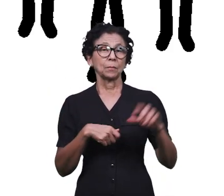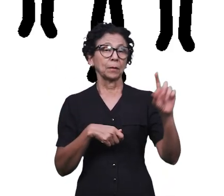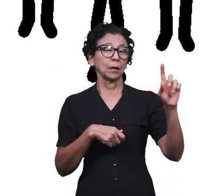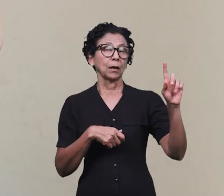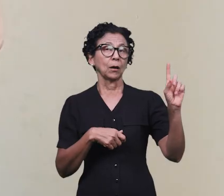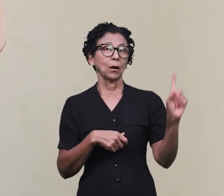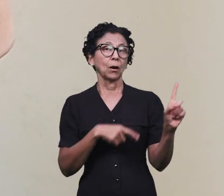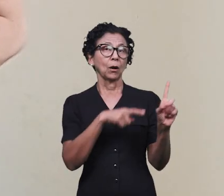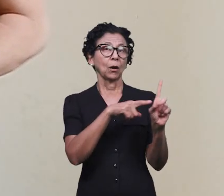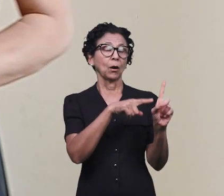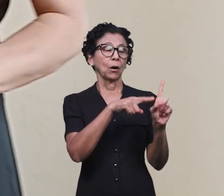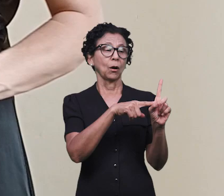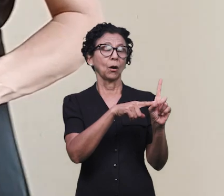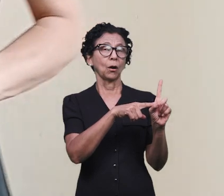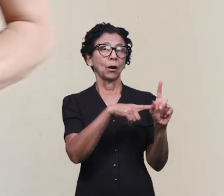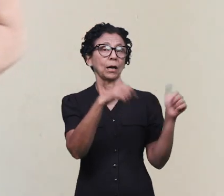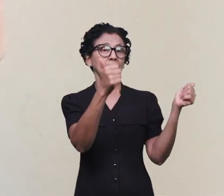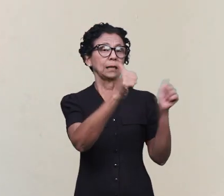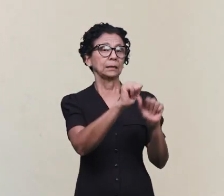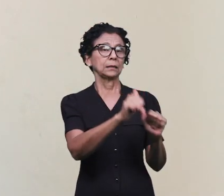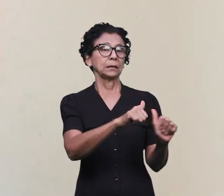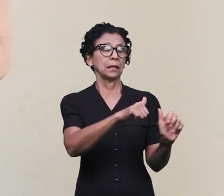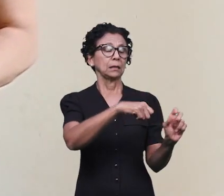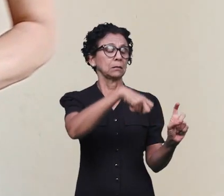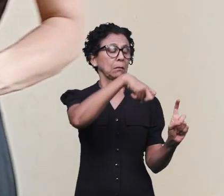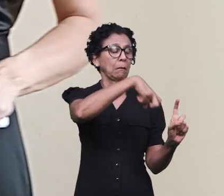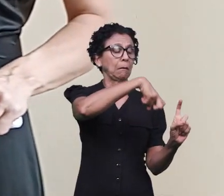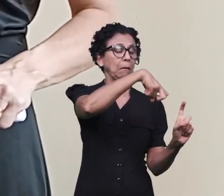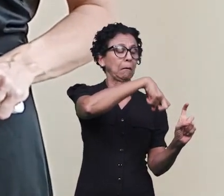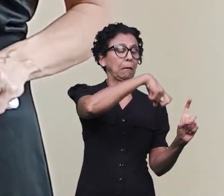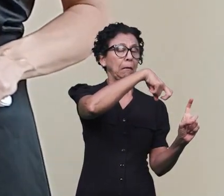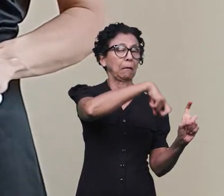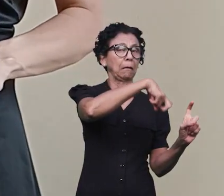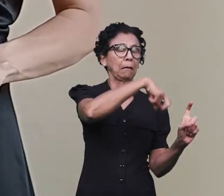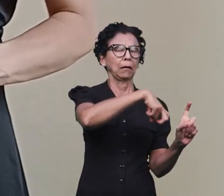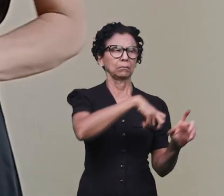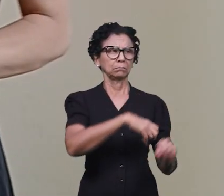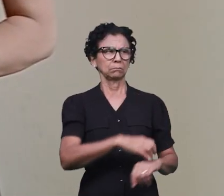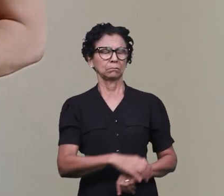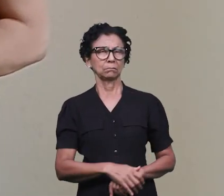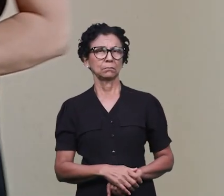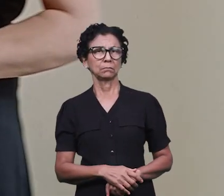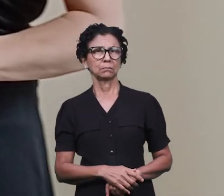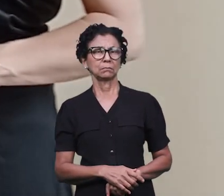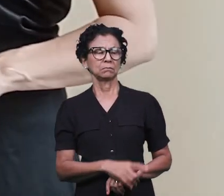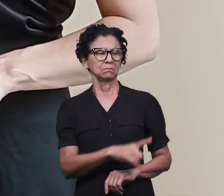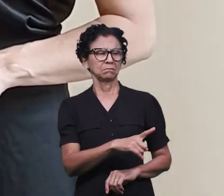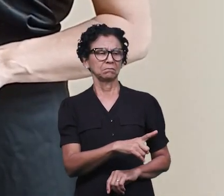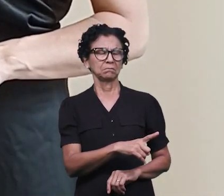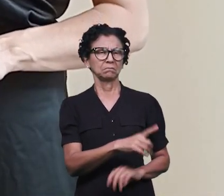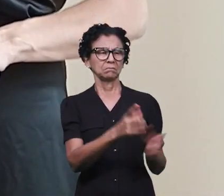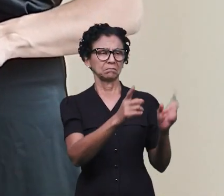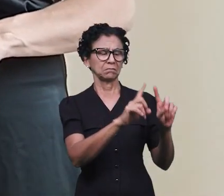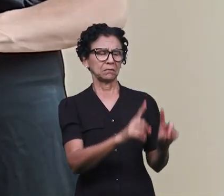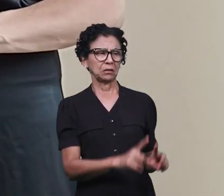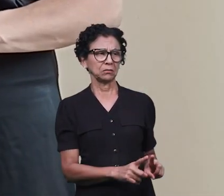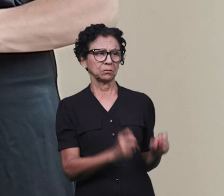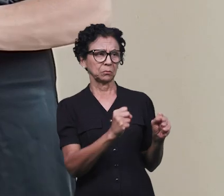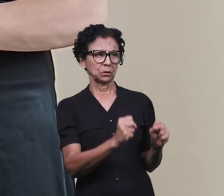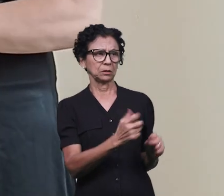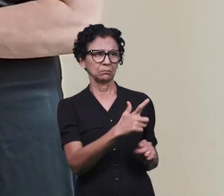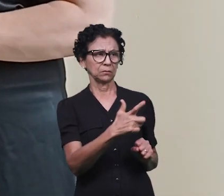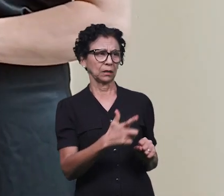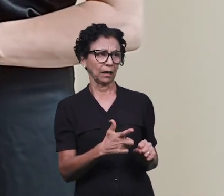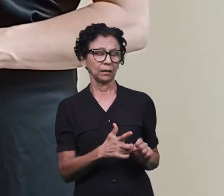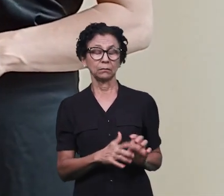poder. E quem não adorasse seria preso. Muitos se entristeceram